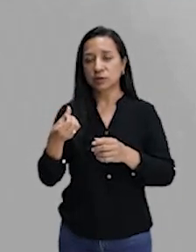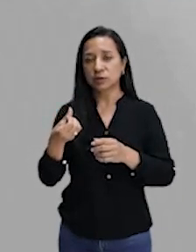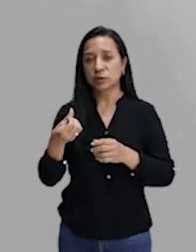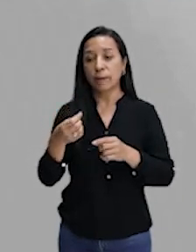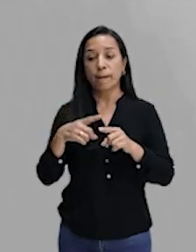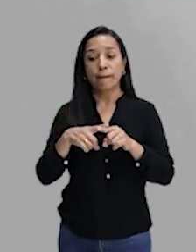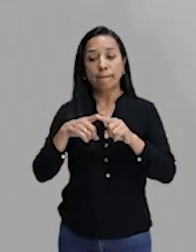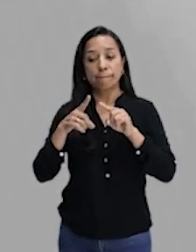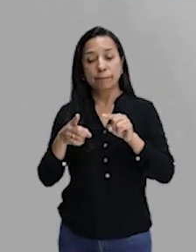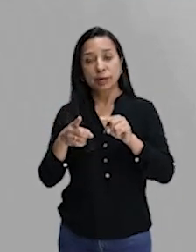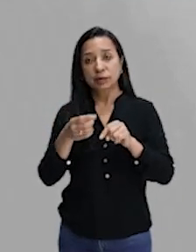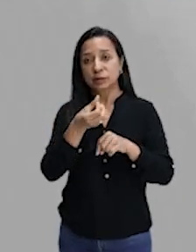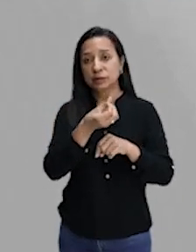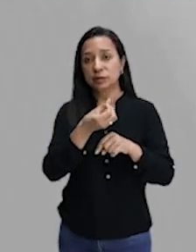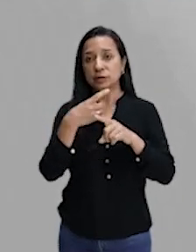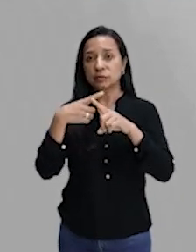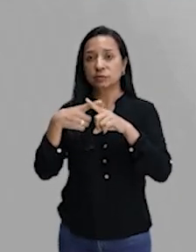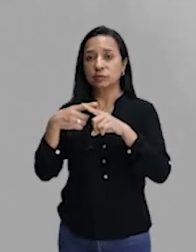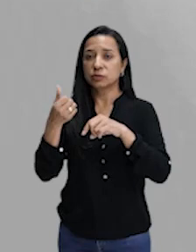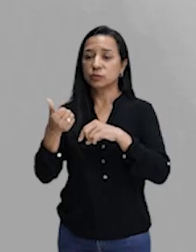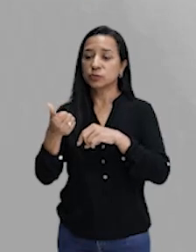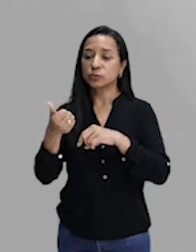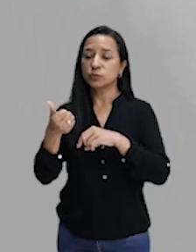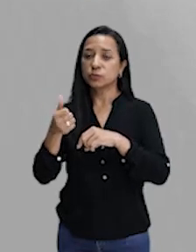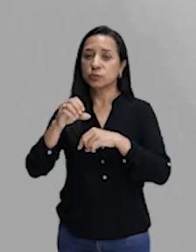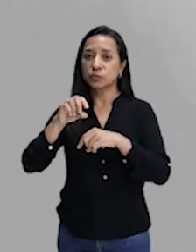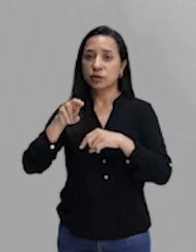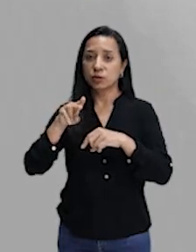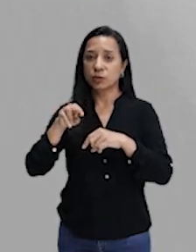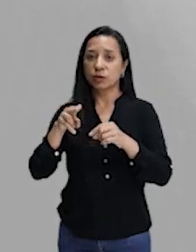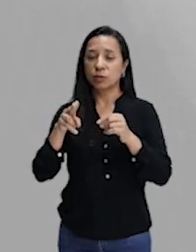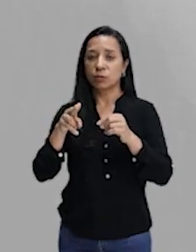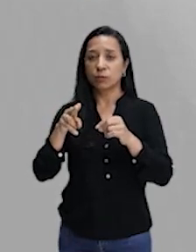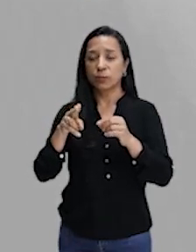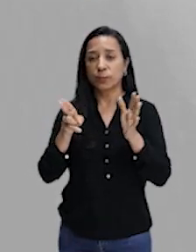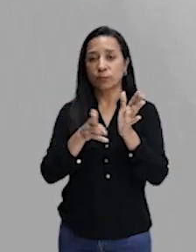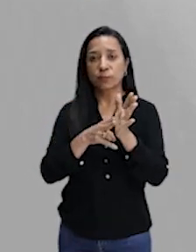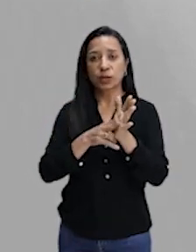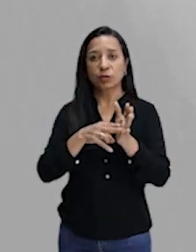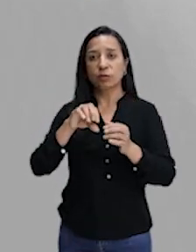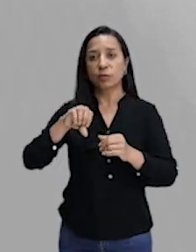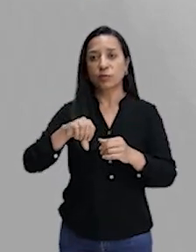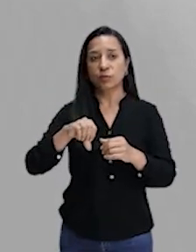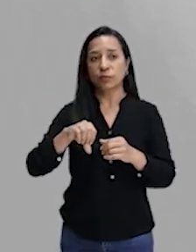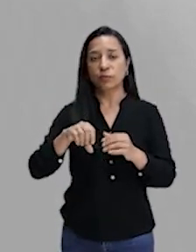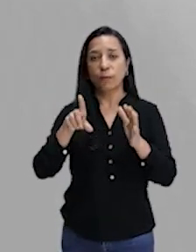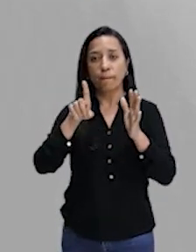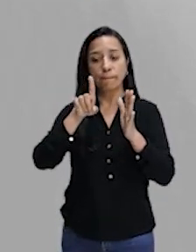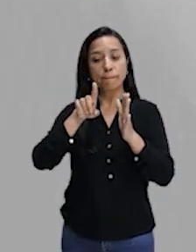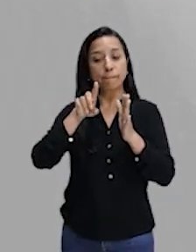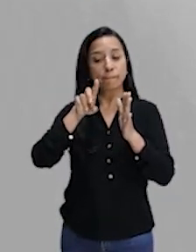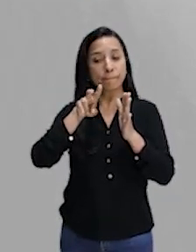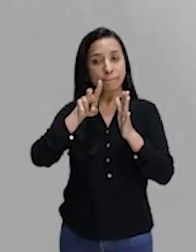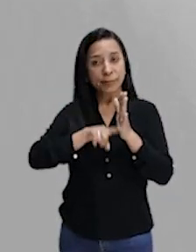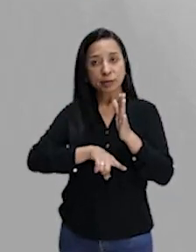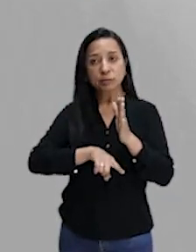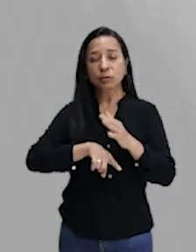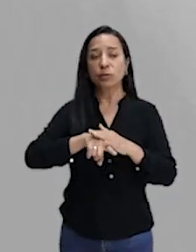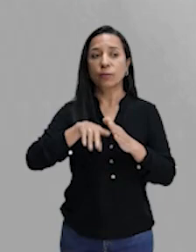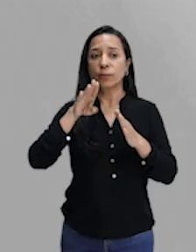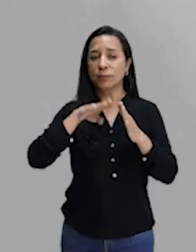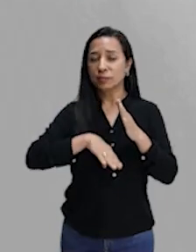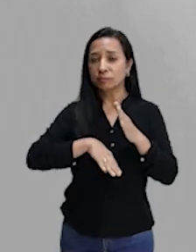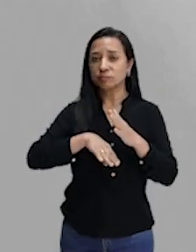daria 6 mais 3 da 9 passa de 8 Então o menor seria o cinco porque 5 x 6 é